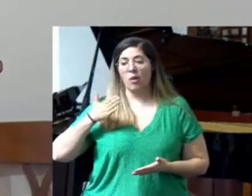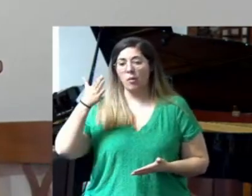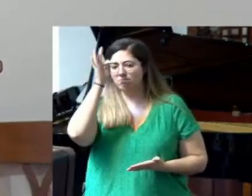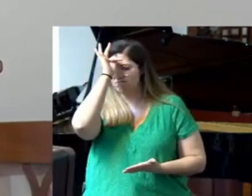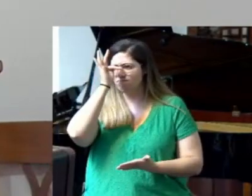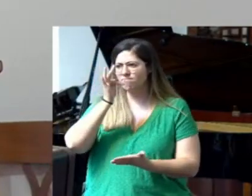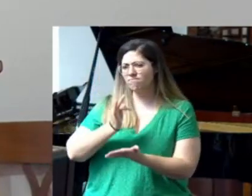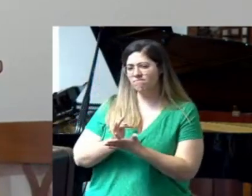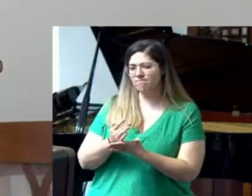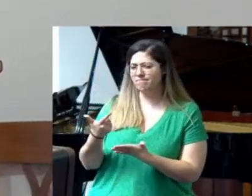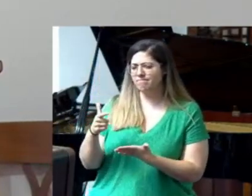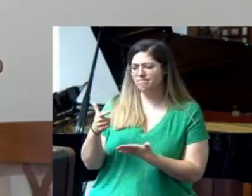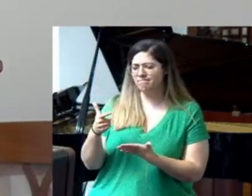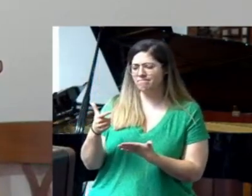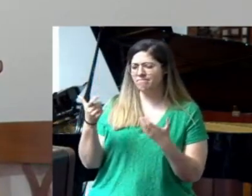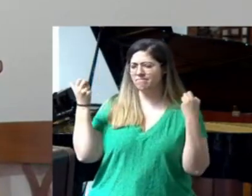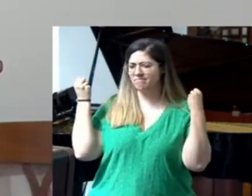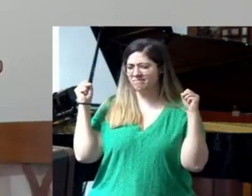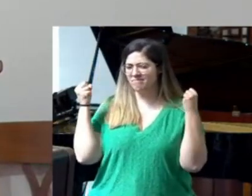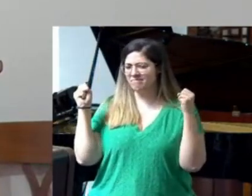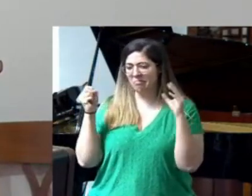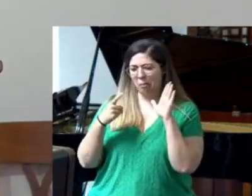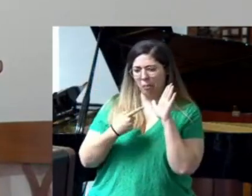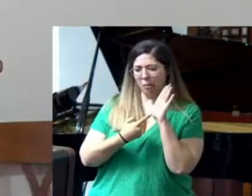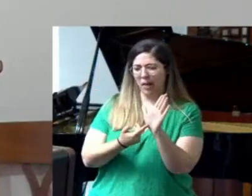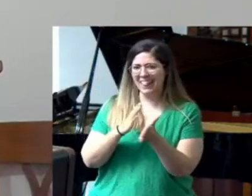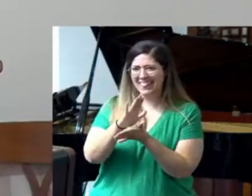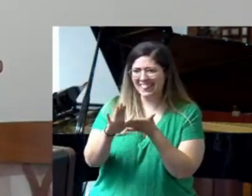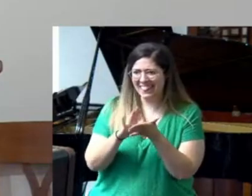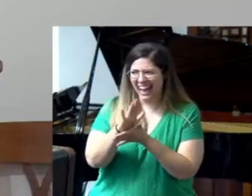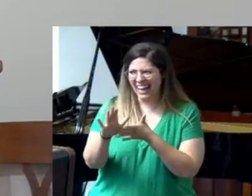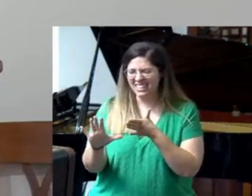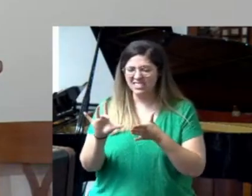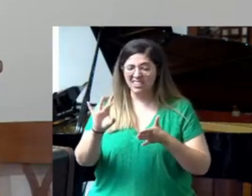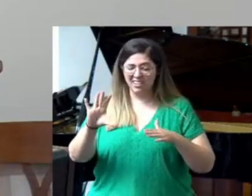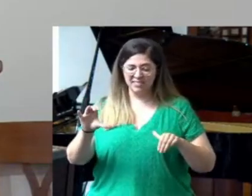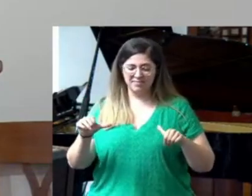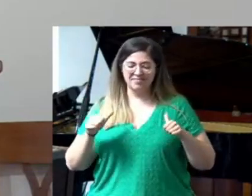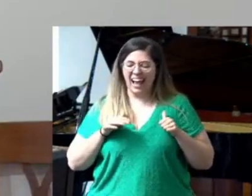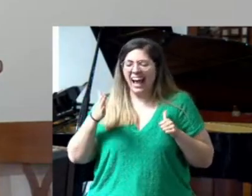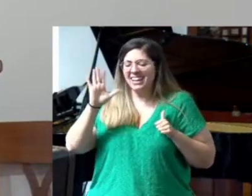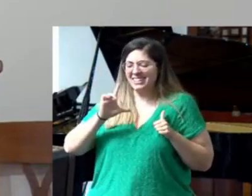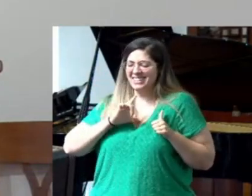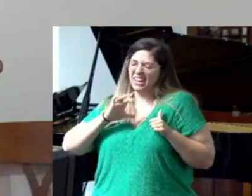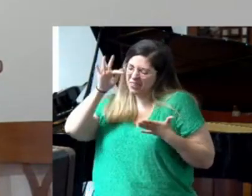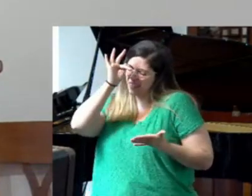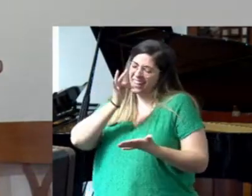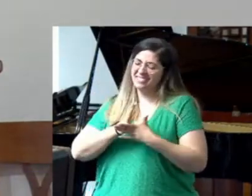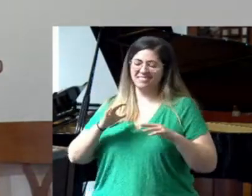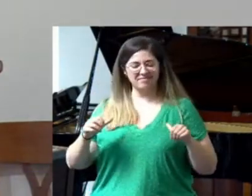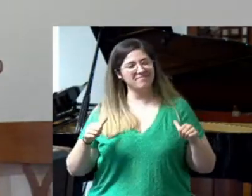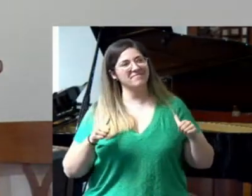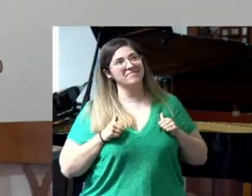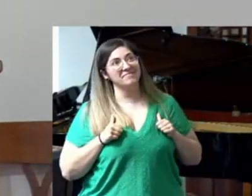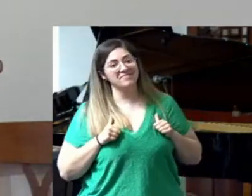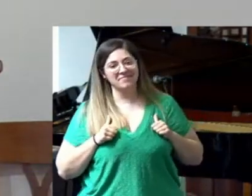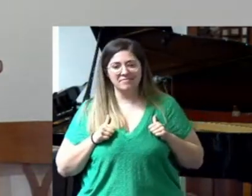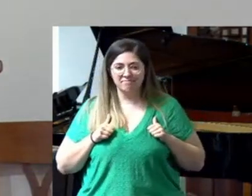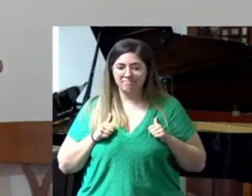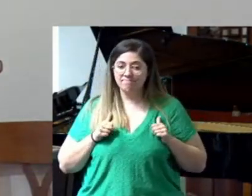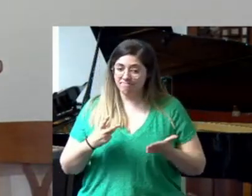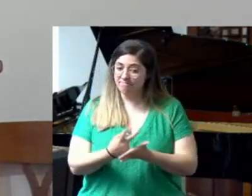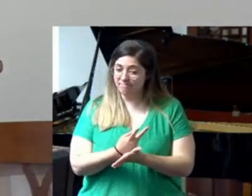sem ações existe, na verdade, ela é um vírus dentro da própria fé. Irmãos, eu quero concluir com algumas